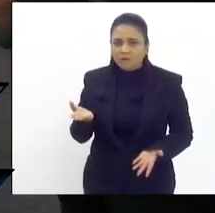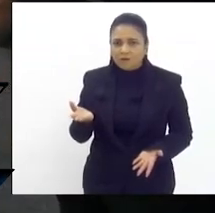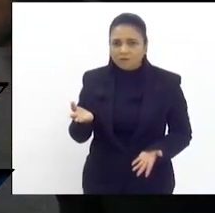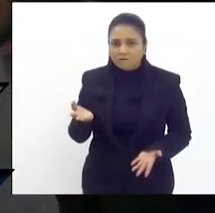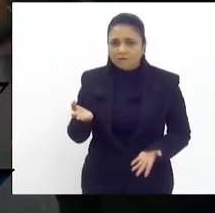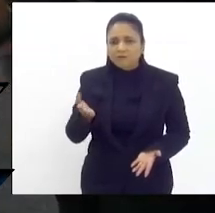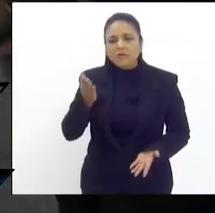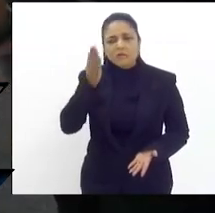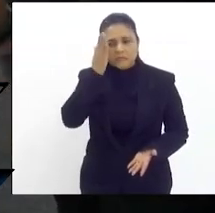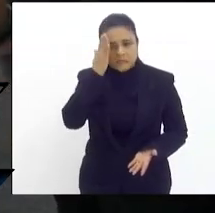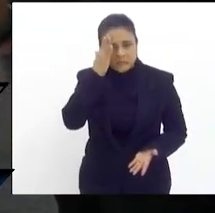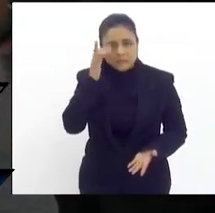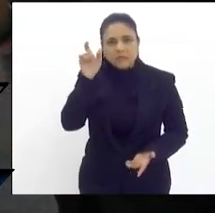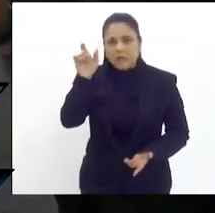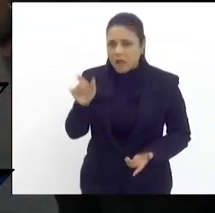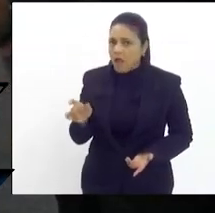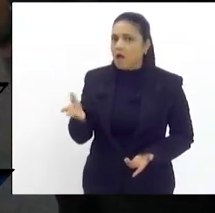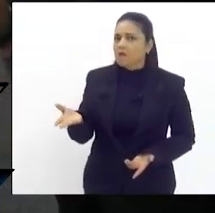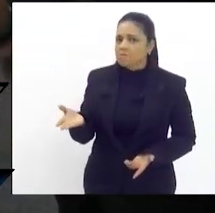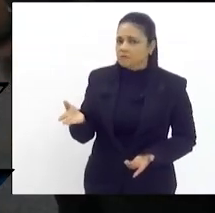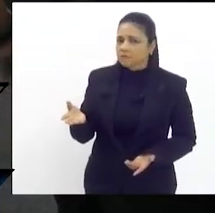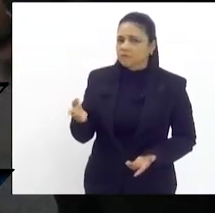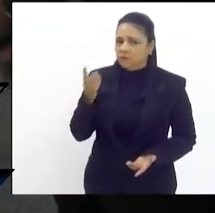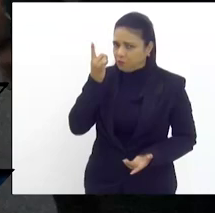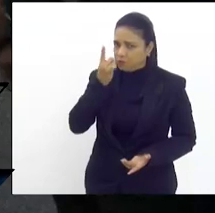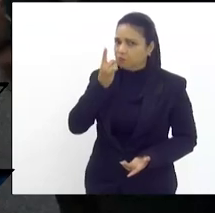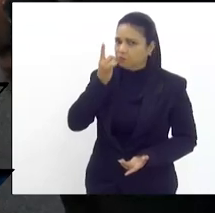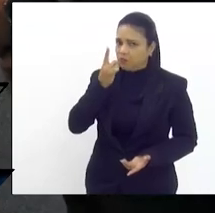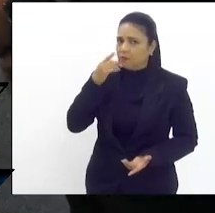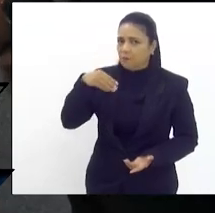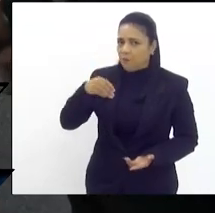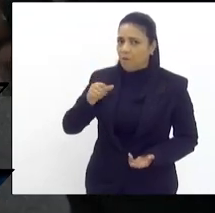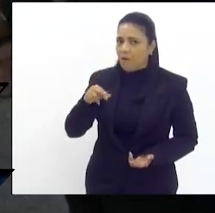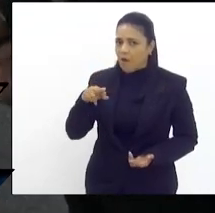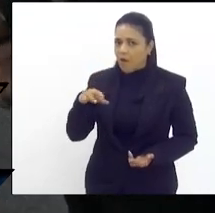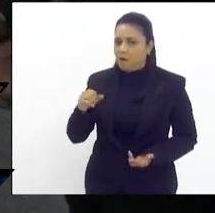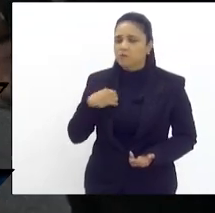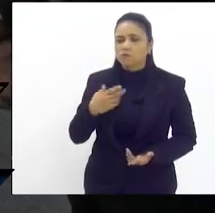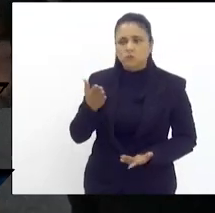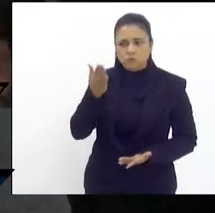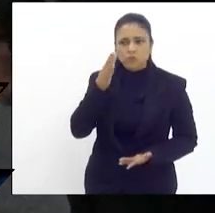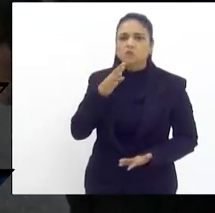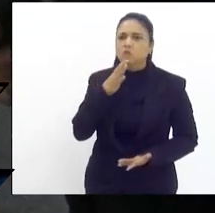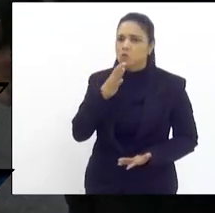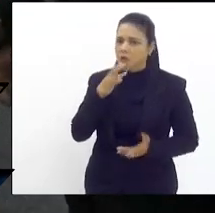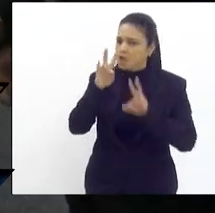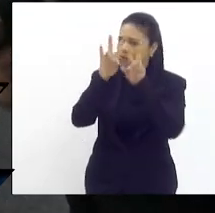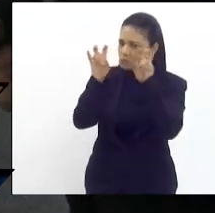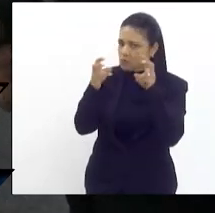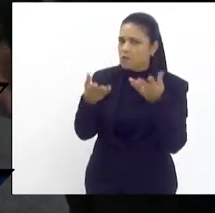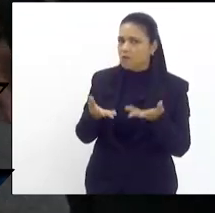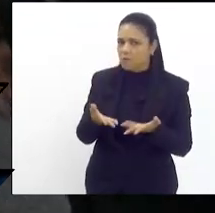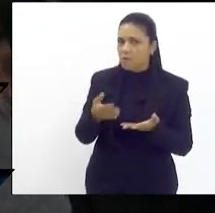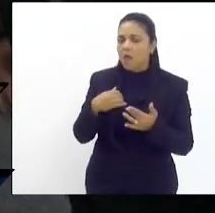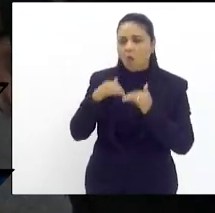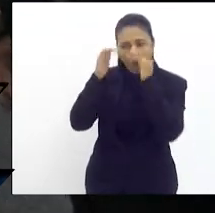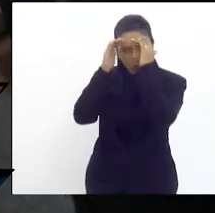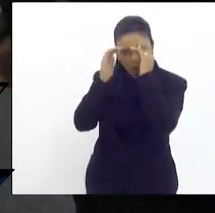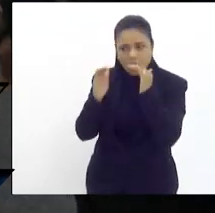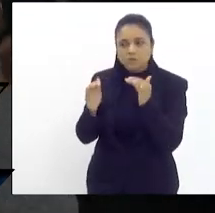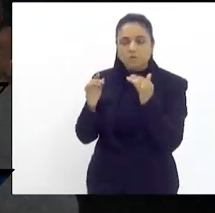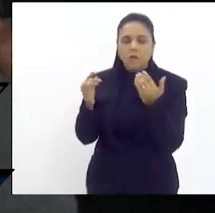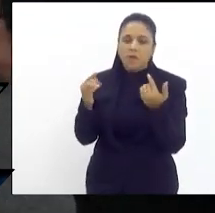tem absoluta convicção desse tema eu conheço respeito as